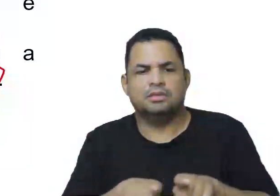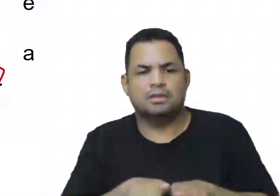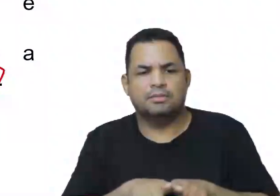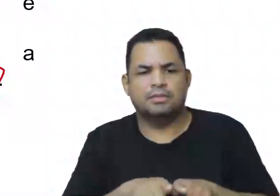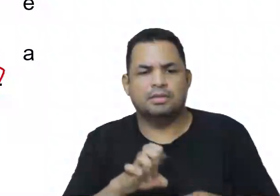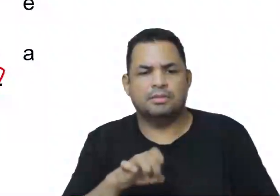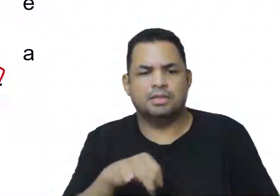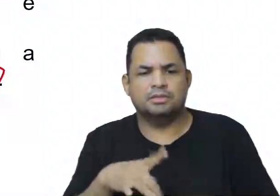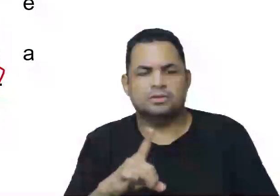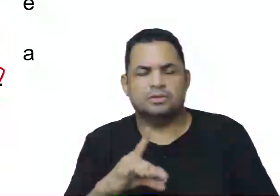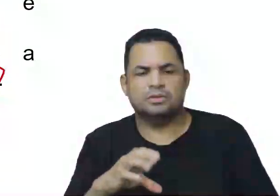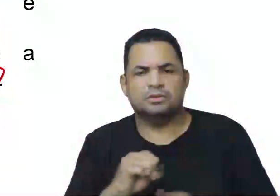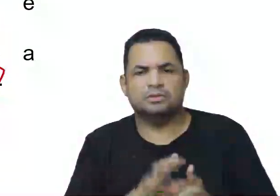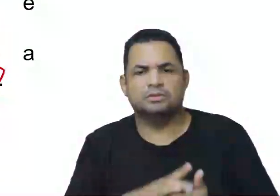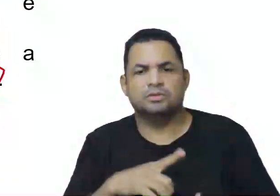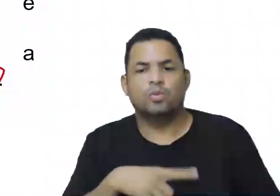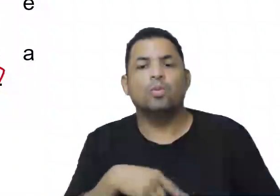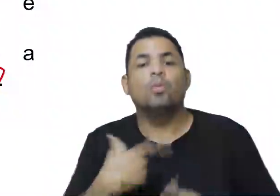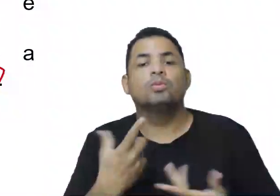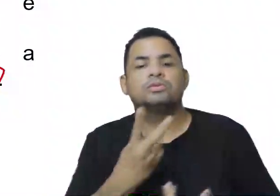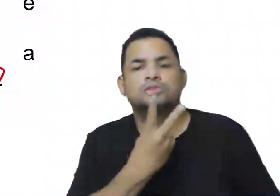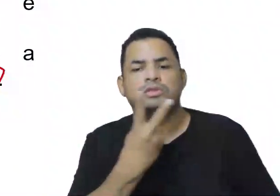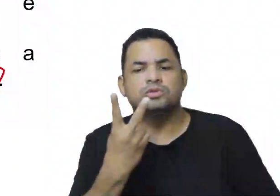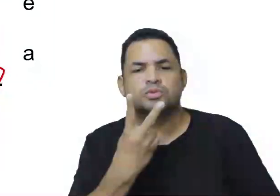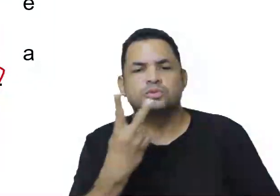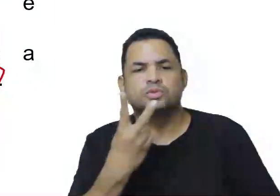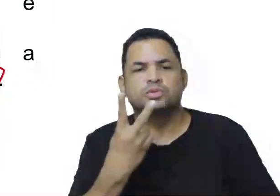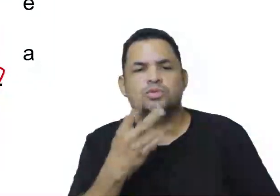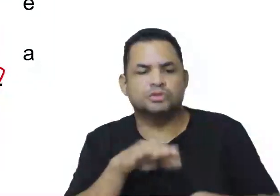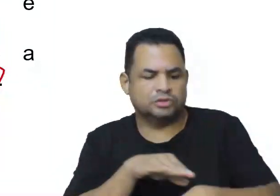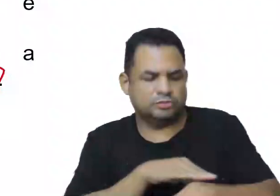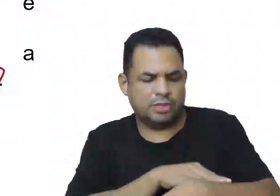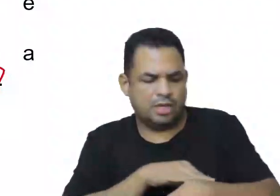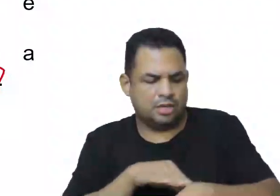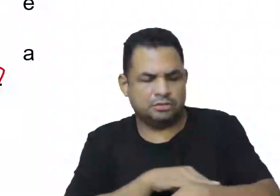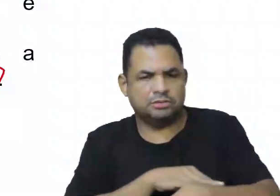só diblástico, ele só tem 2. Mas quais são?